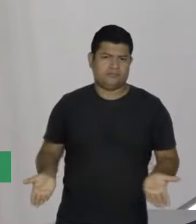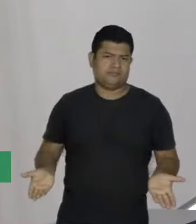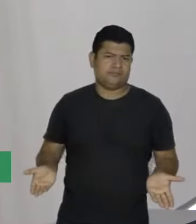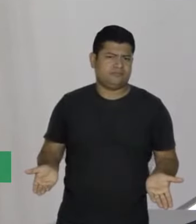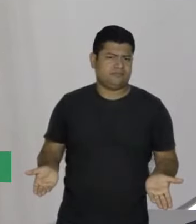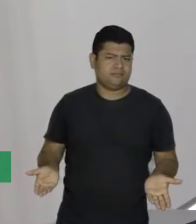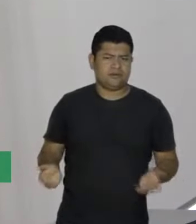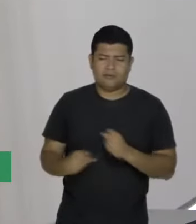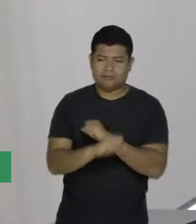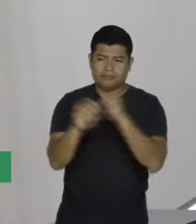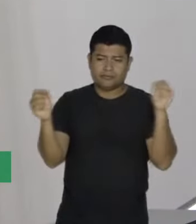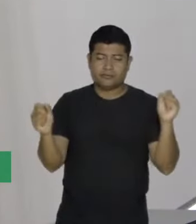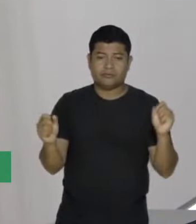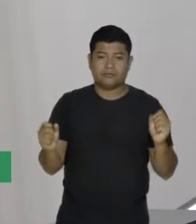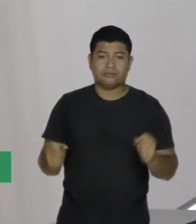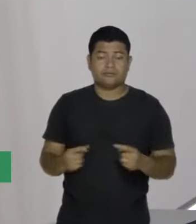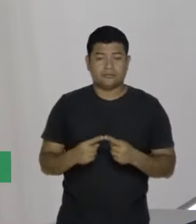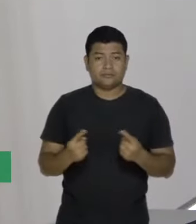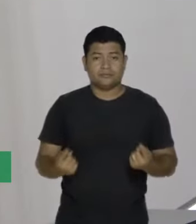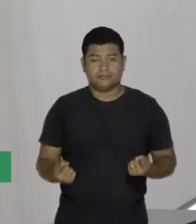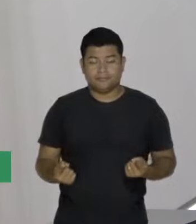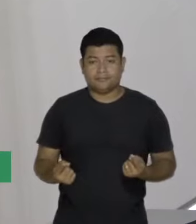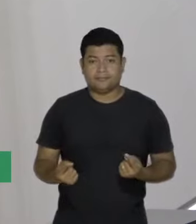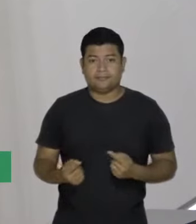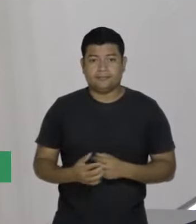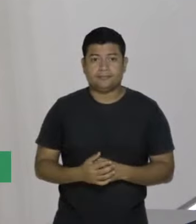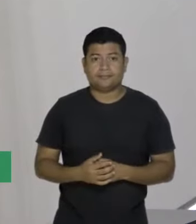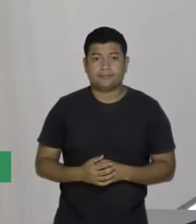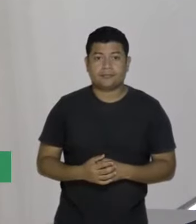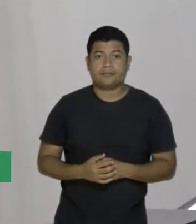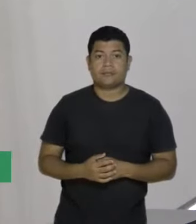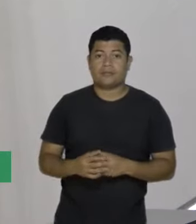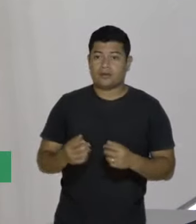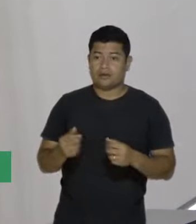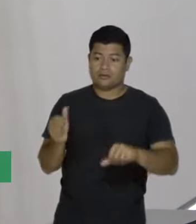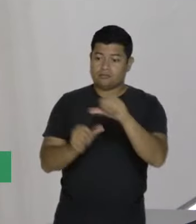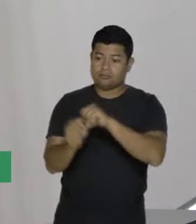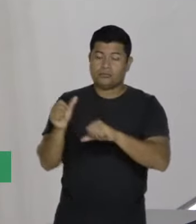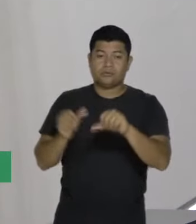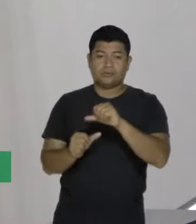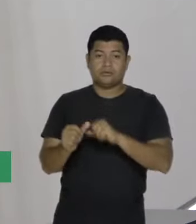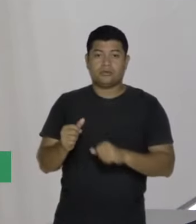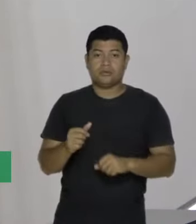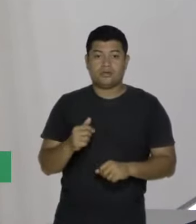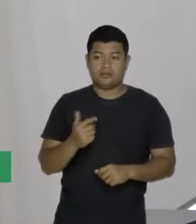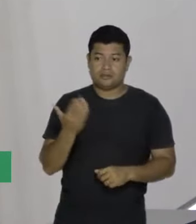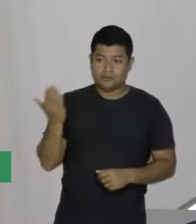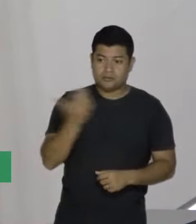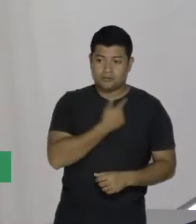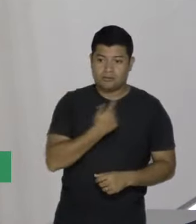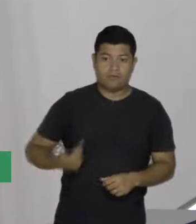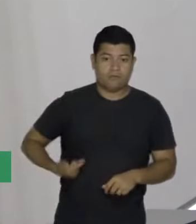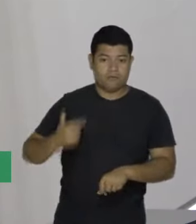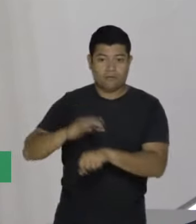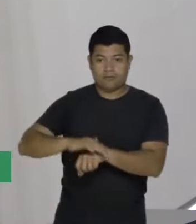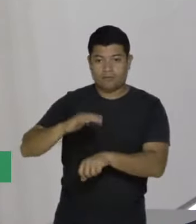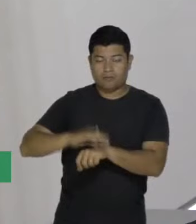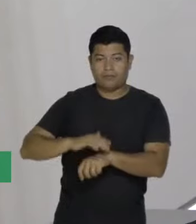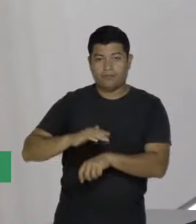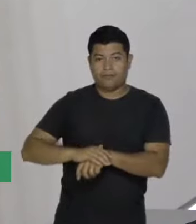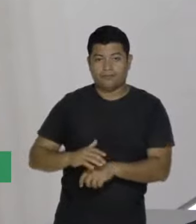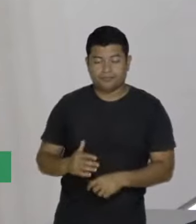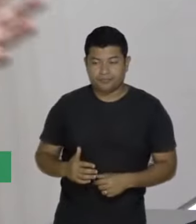Carlos Humberto. Então, essa reforma que está sendo feita pelo governador